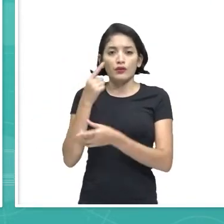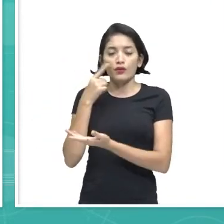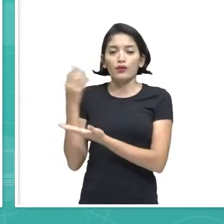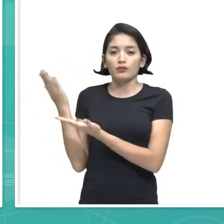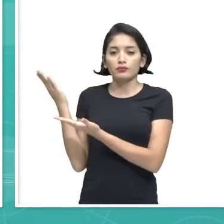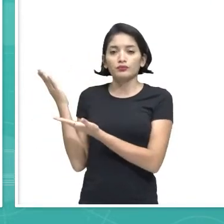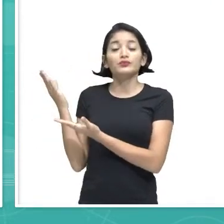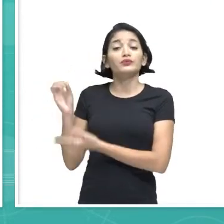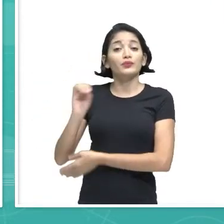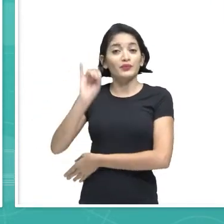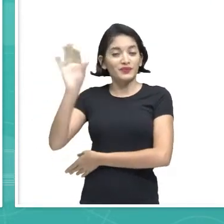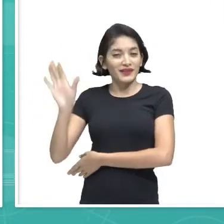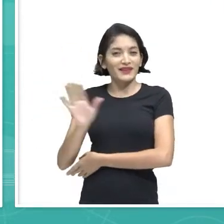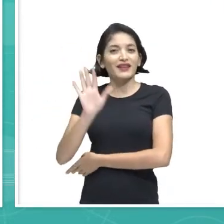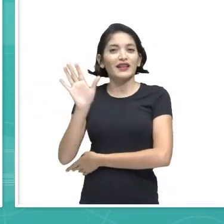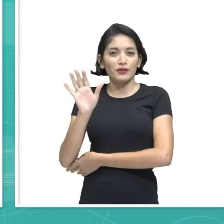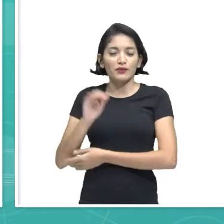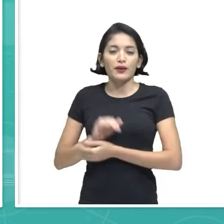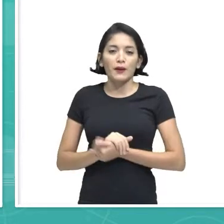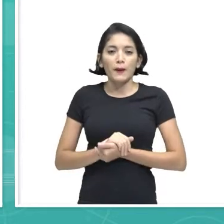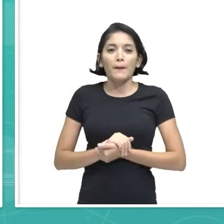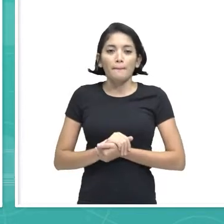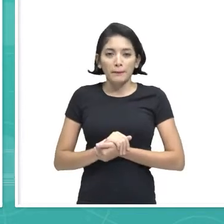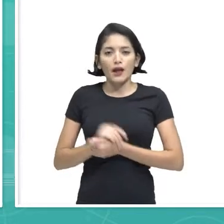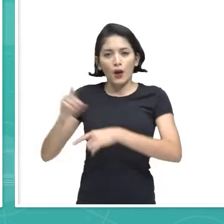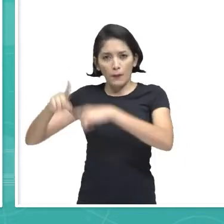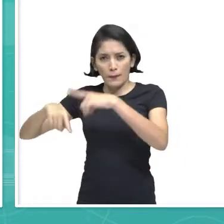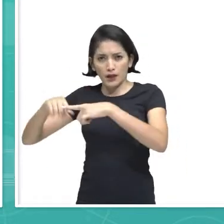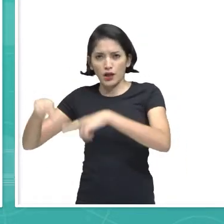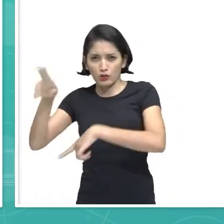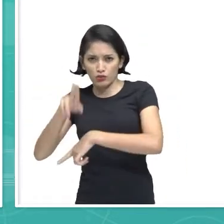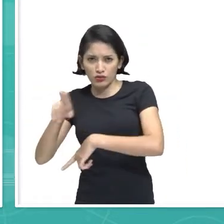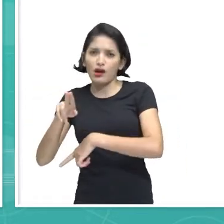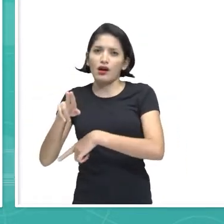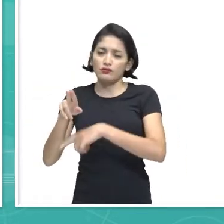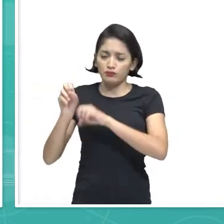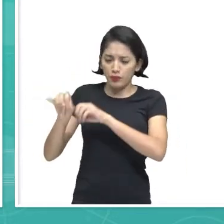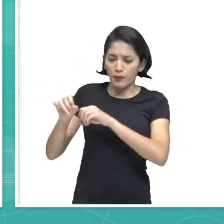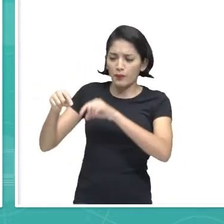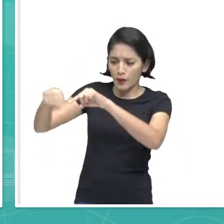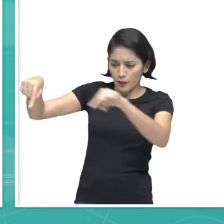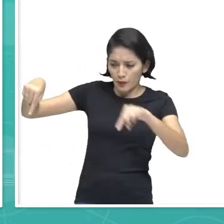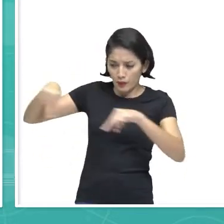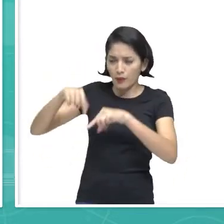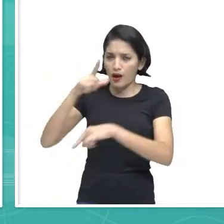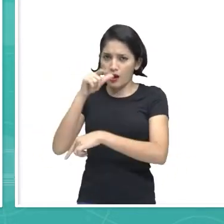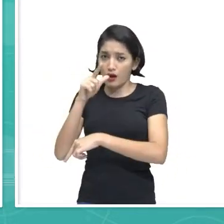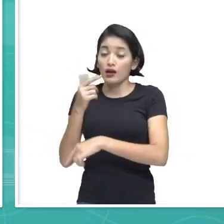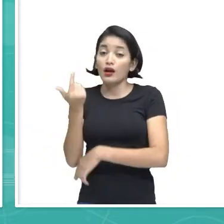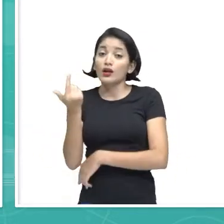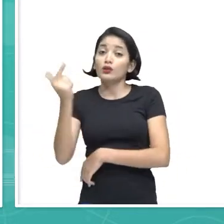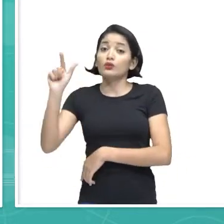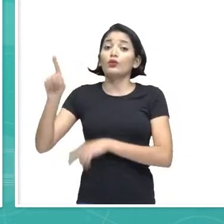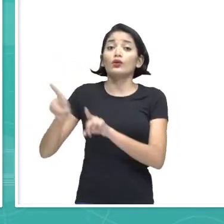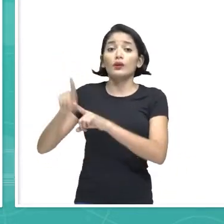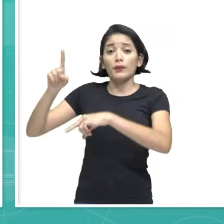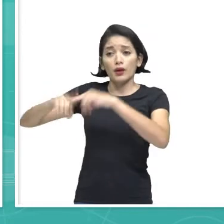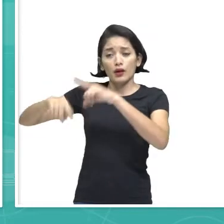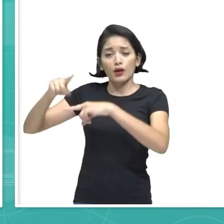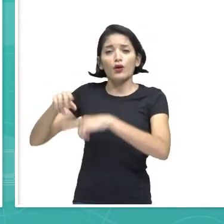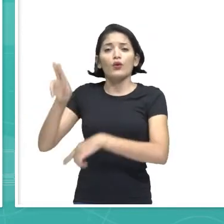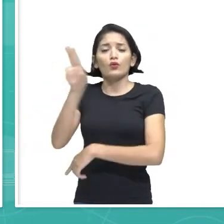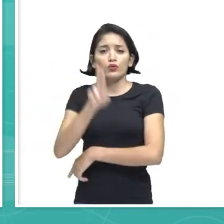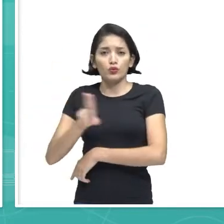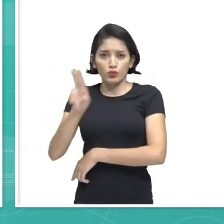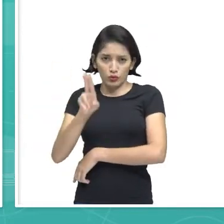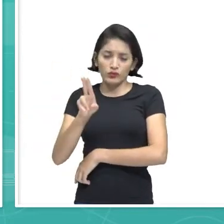a imagem, né, do halter, que é utilizado nessa aula, mas nós temos um outro equipamento que é muito